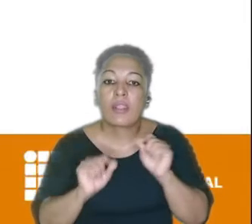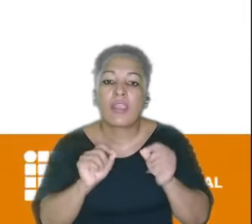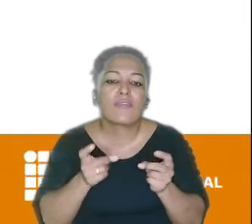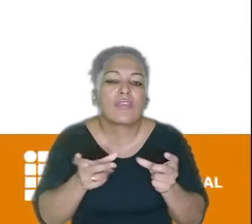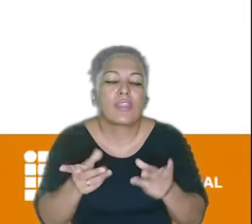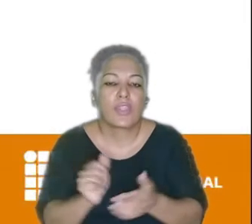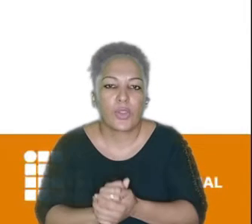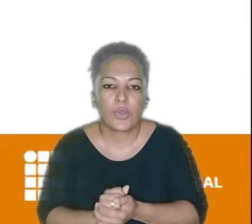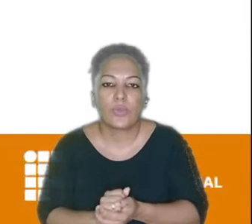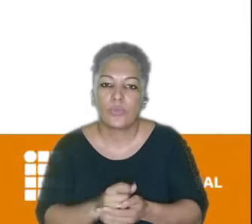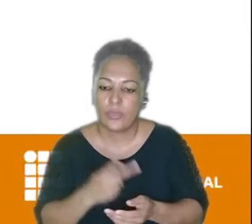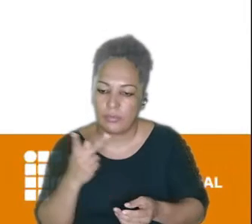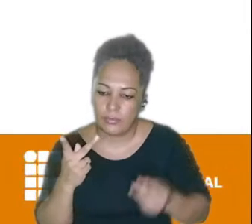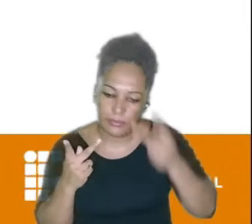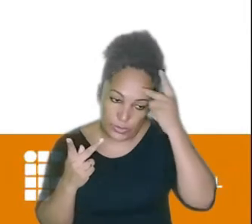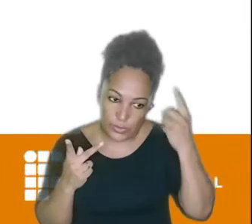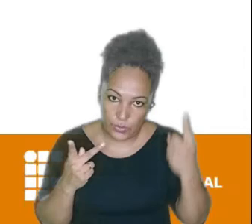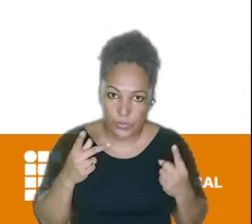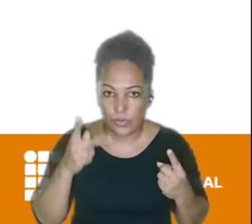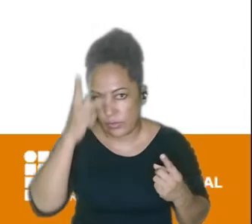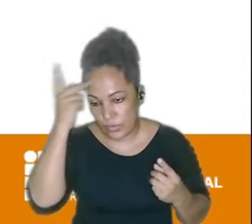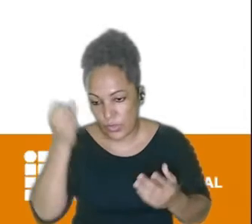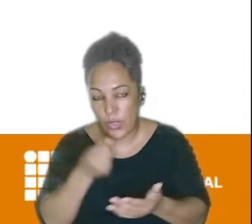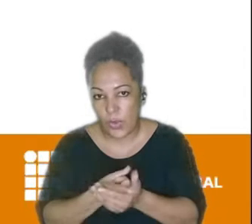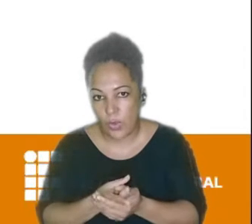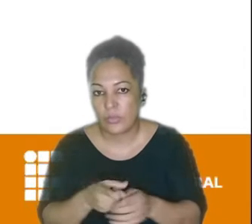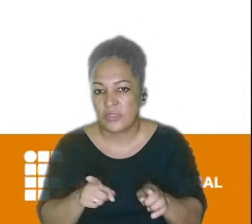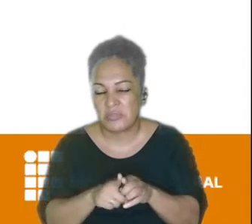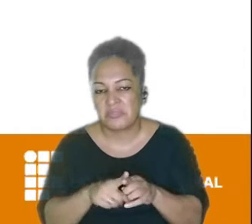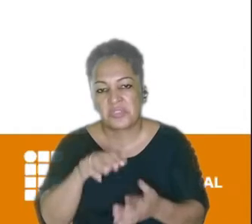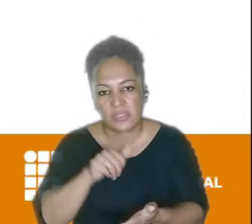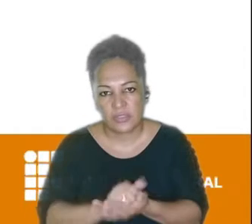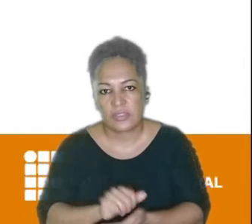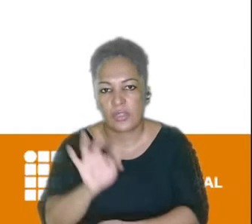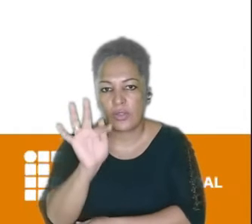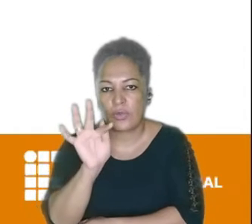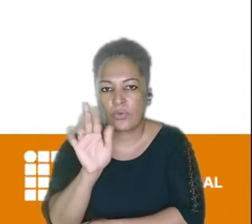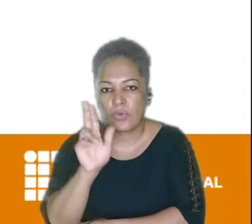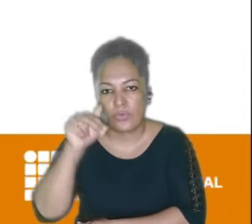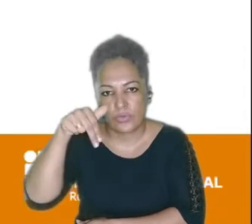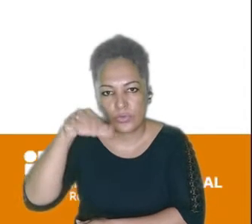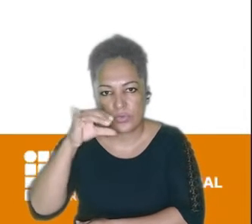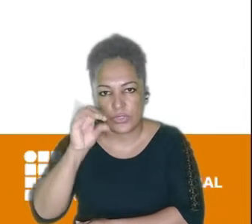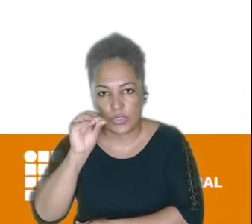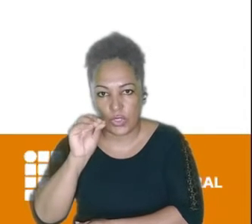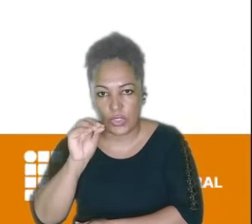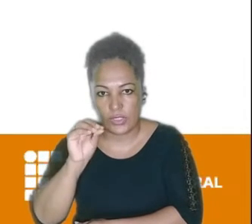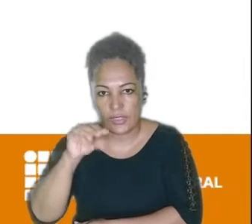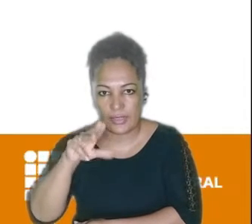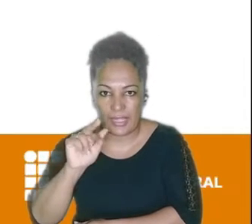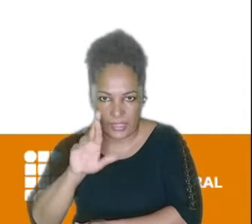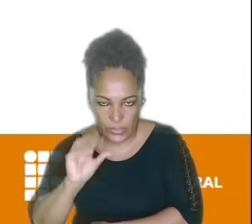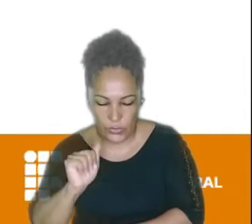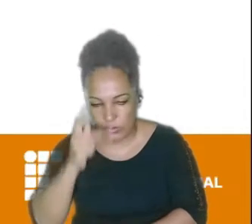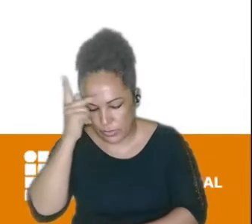Eu poderia chamar ele de cadastrar atendente ou cadastrar funcionário. Preferi colocar cadastrar funcionário, tá bom? E